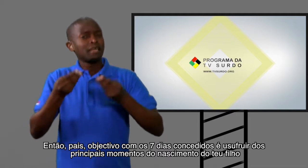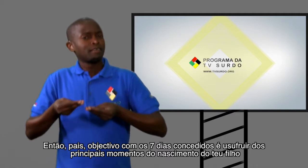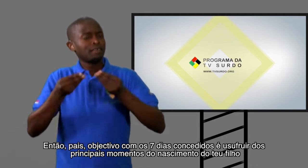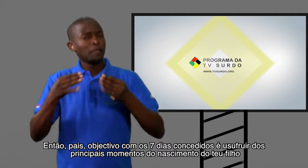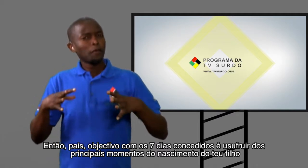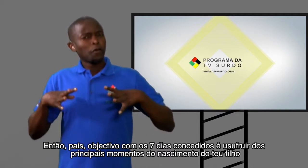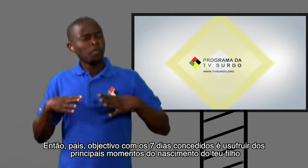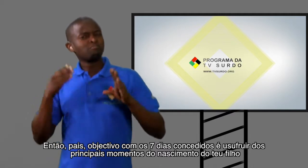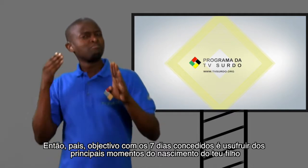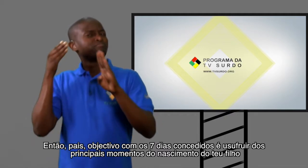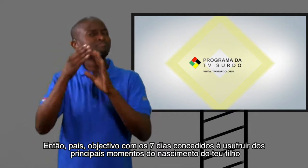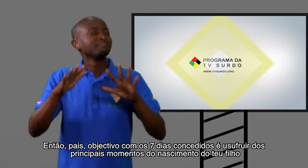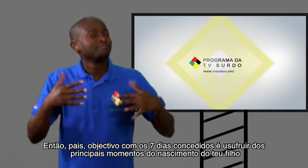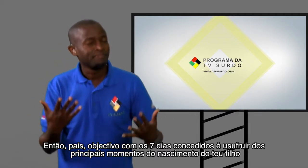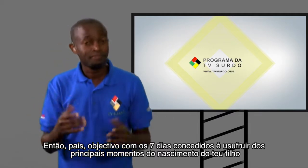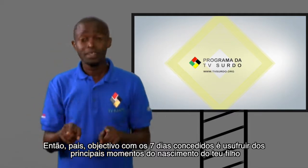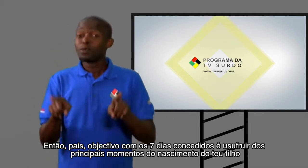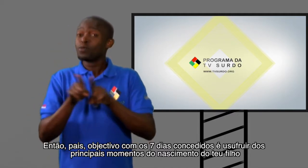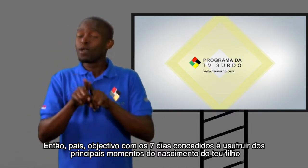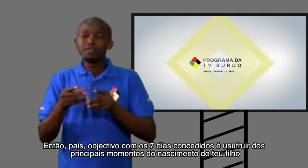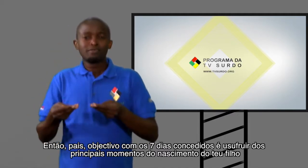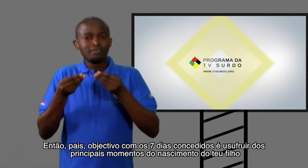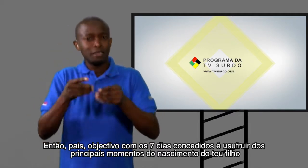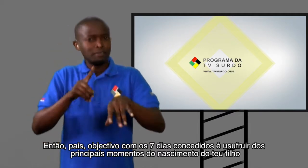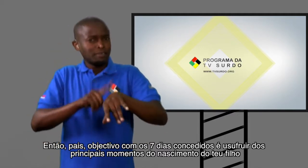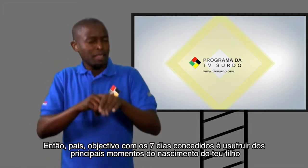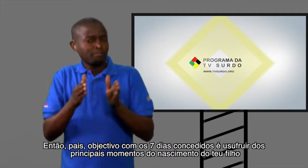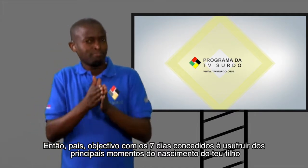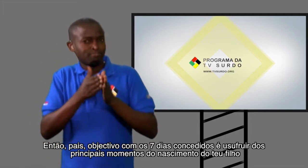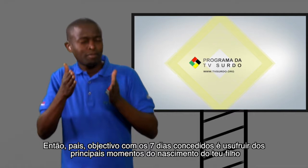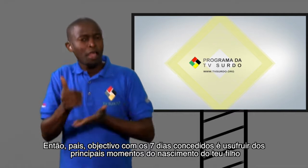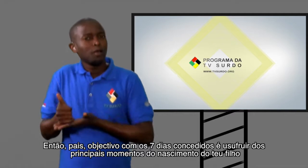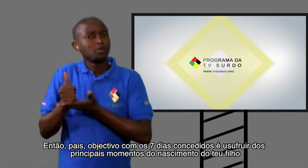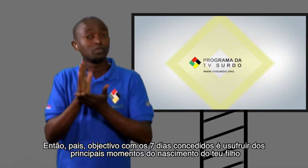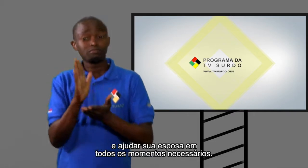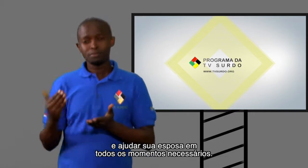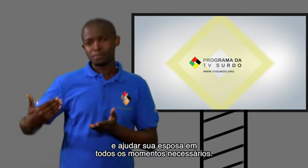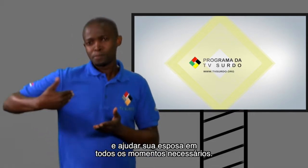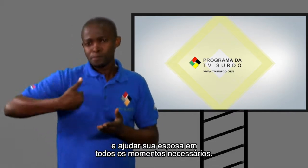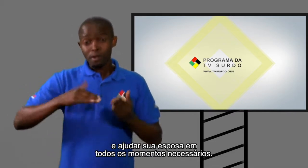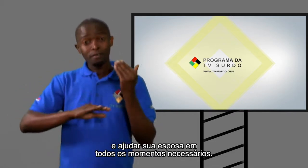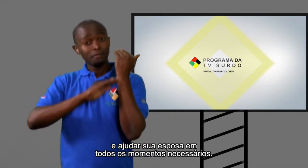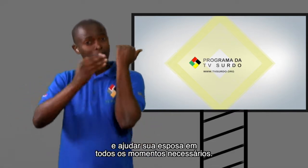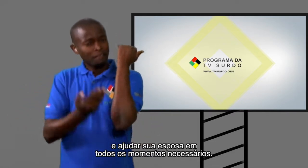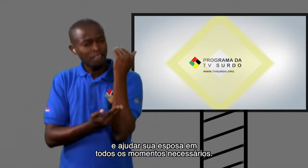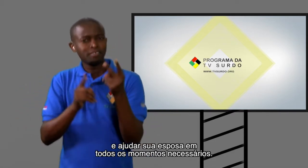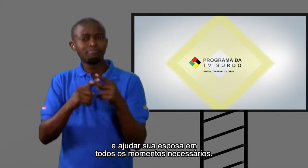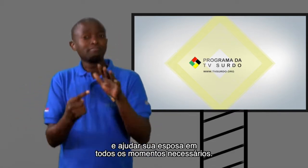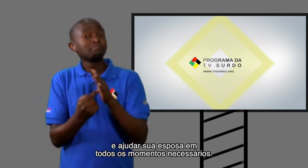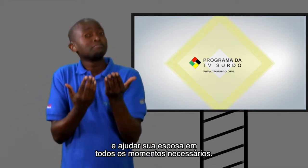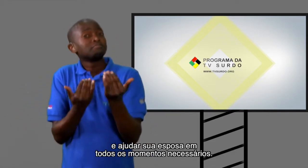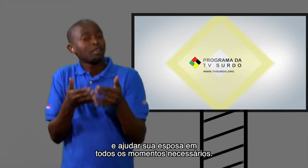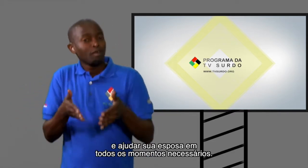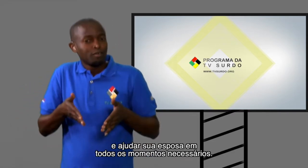sete dias concedidos é exufruir dos principais momentos do nascimento do teu filho e ajudar sua esposa